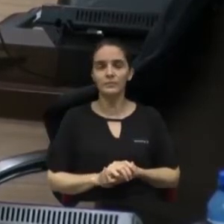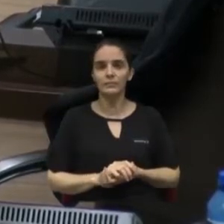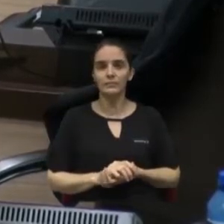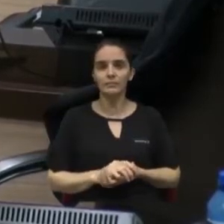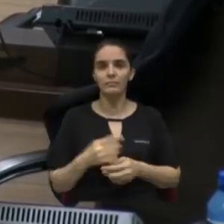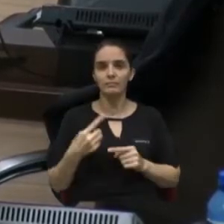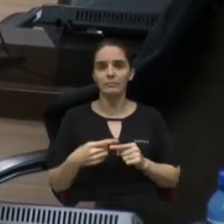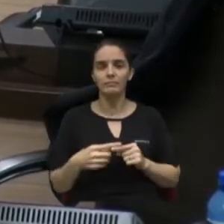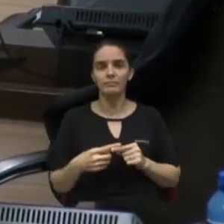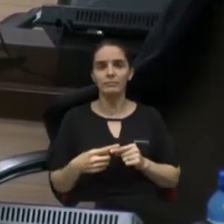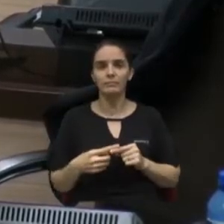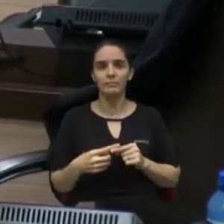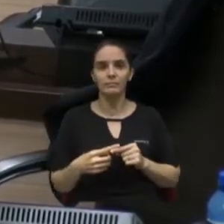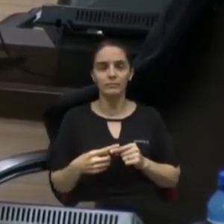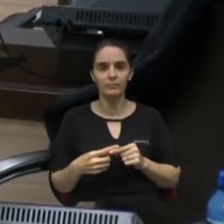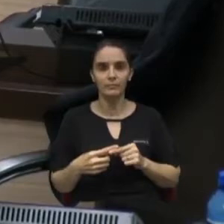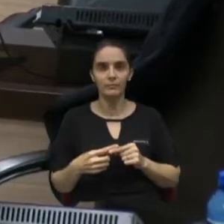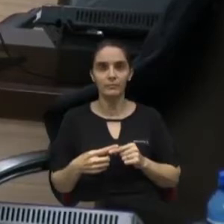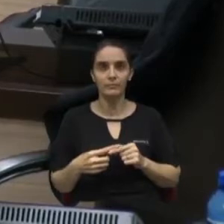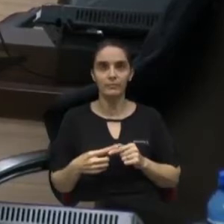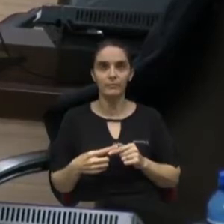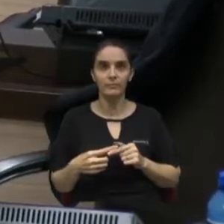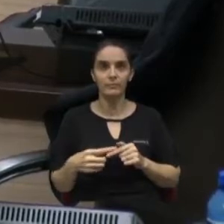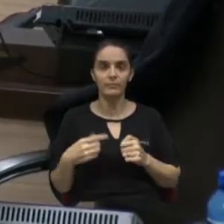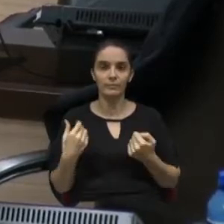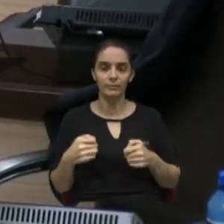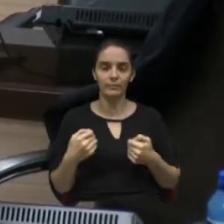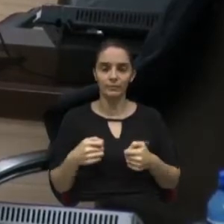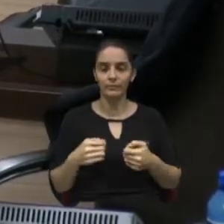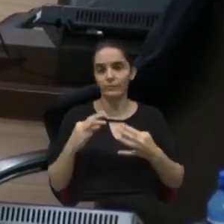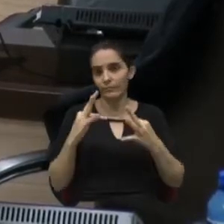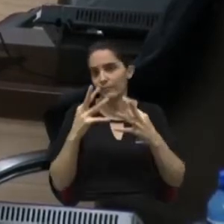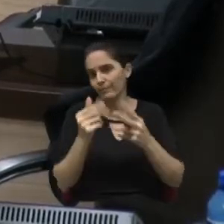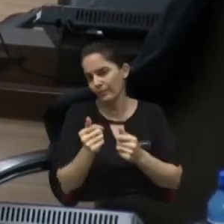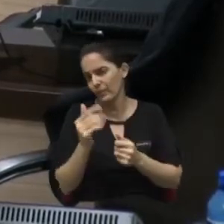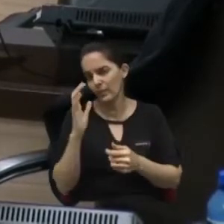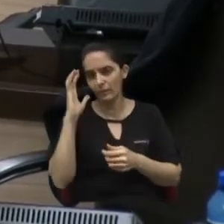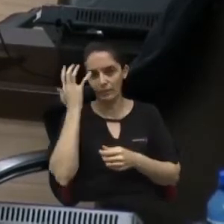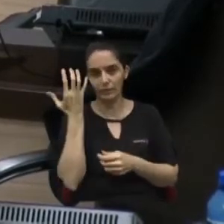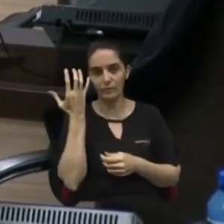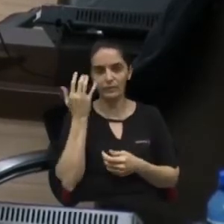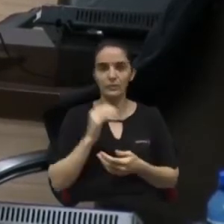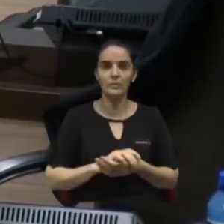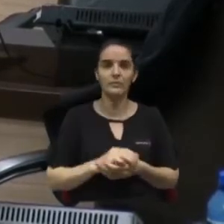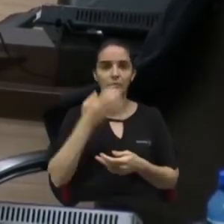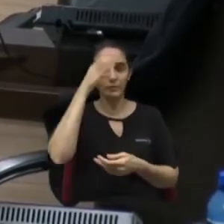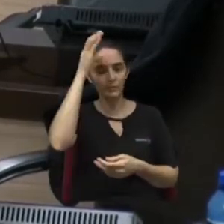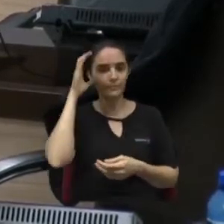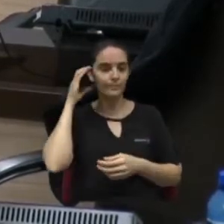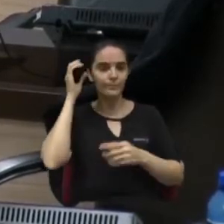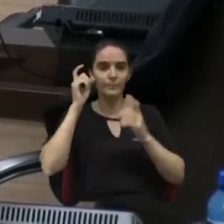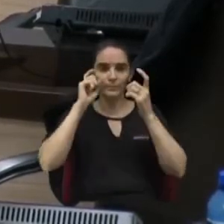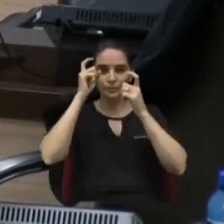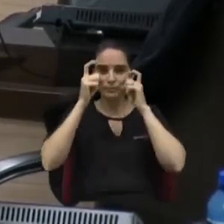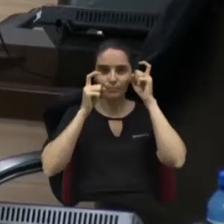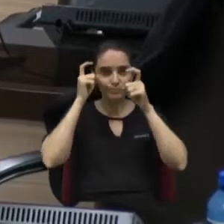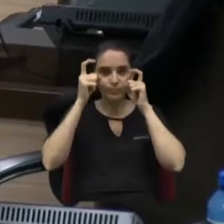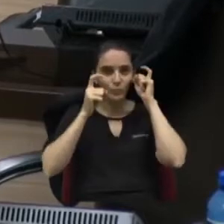injustiça, porque, na ocasião em que tudo se deu, eu fiquei muito preocupada com um